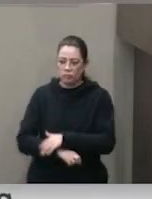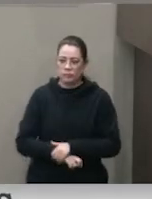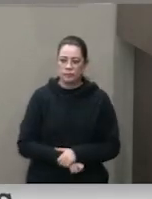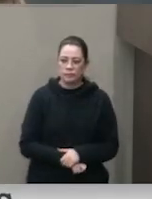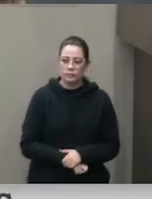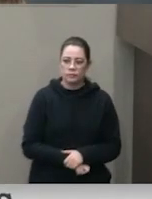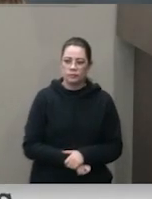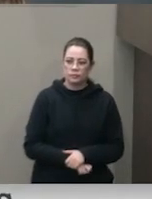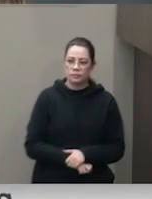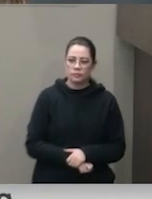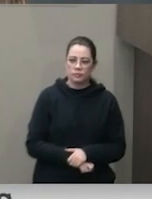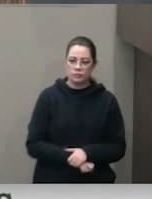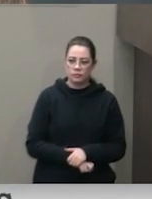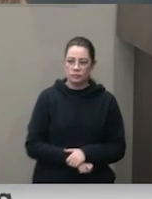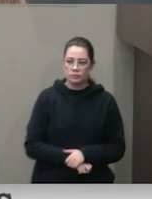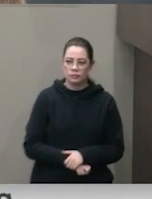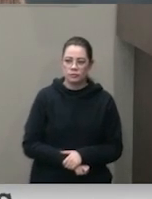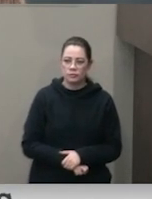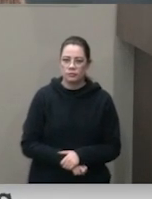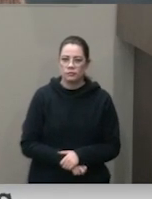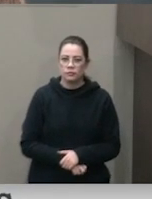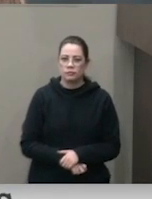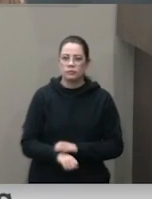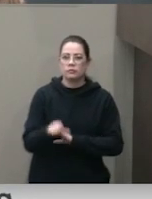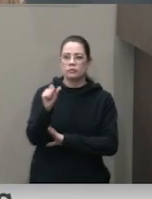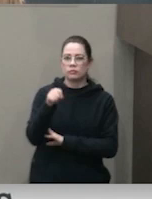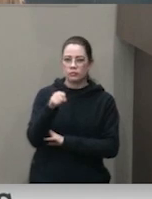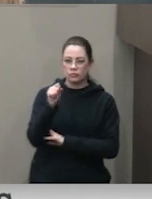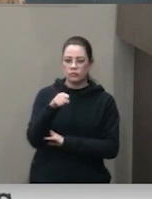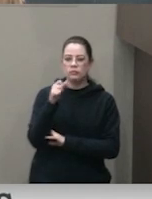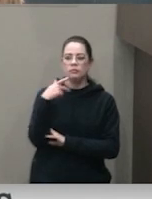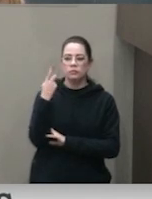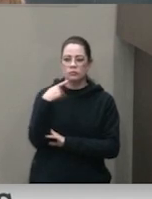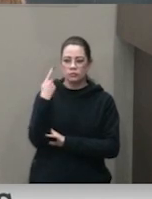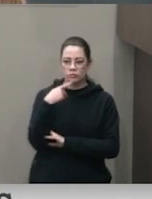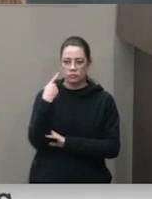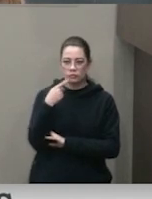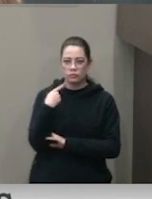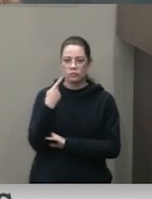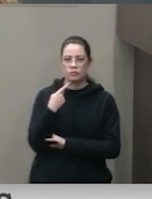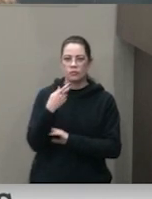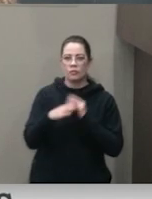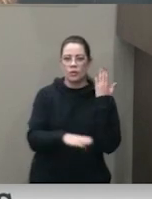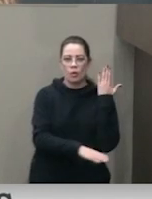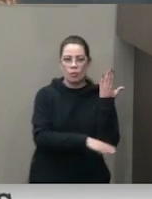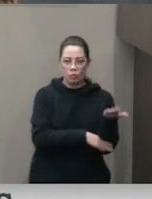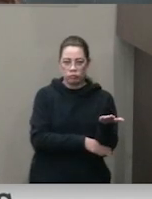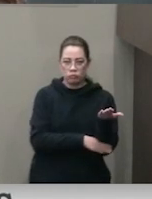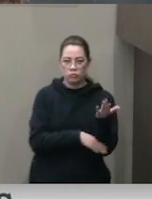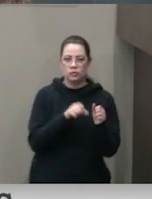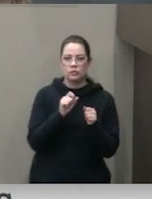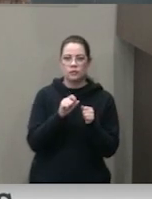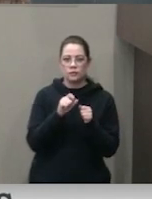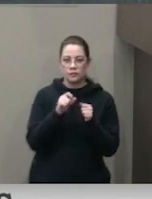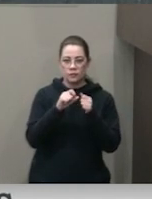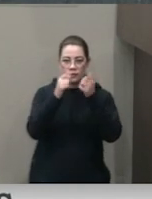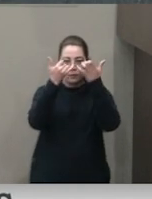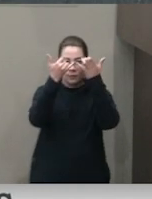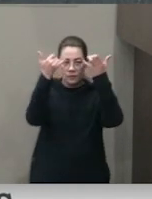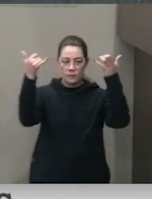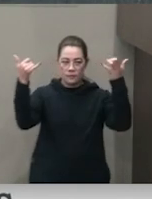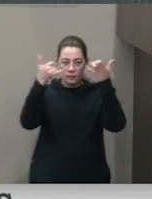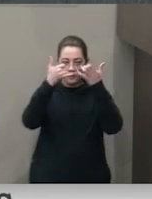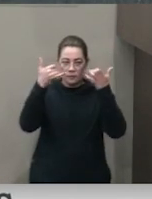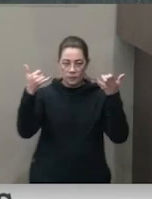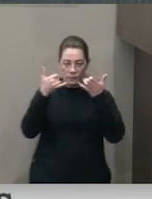Já podia ter vindo aqui para economizar tempo. Sim, vereador, essa foi uma poda que foi feita em função da fiação.